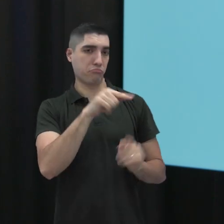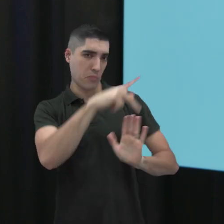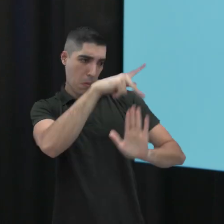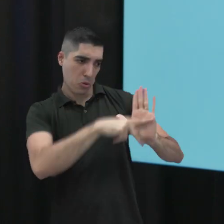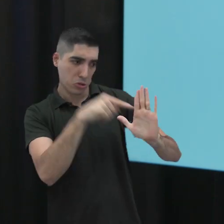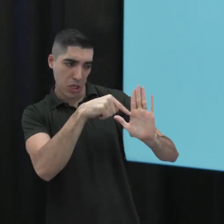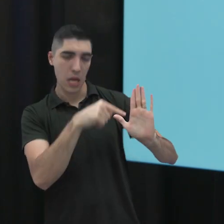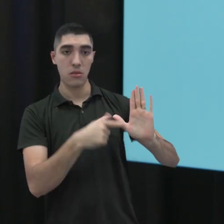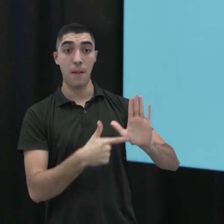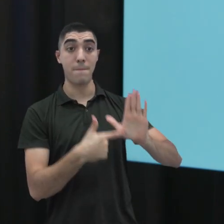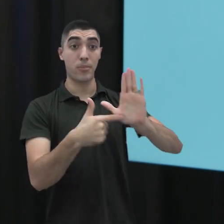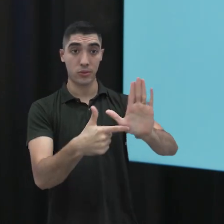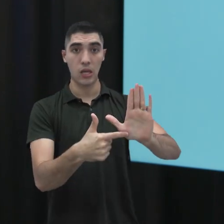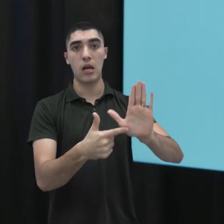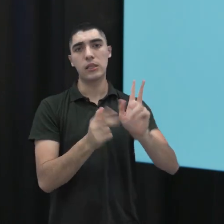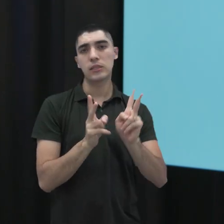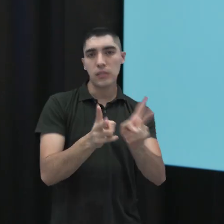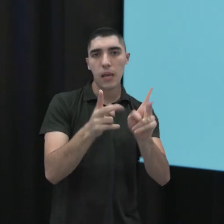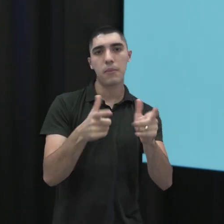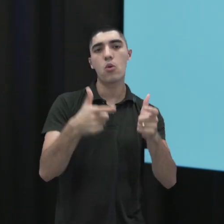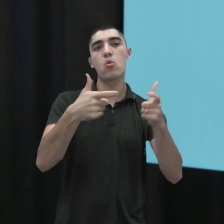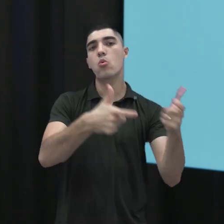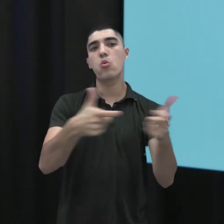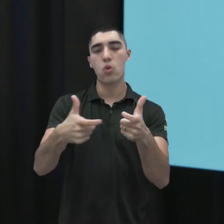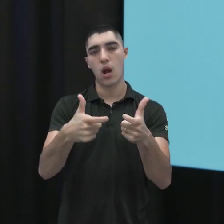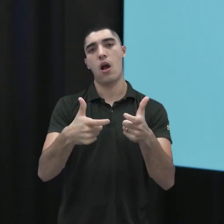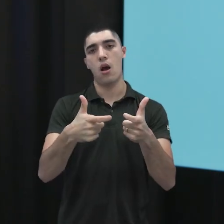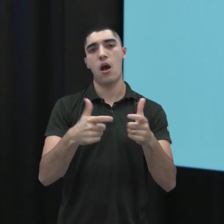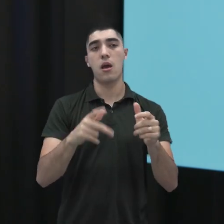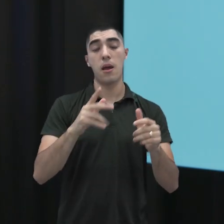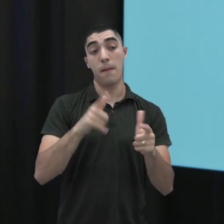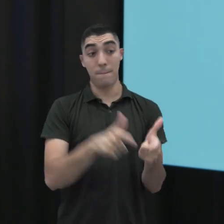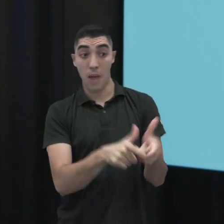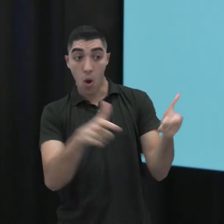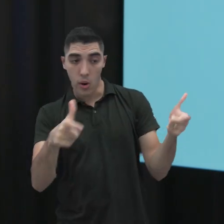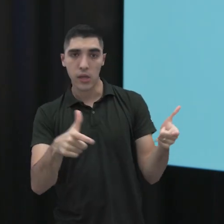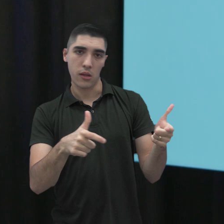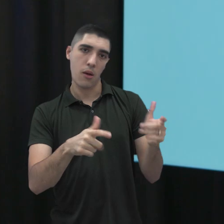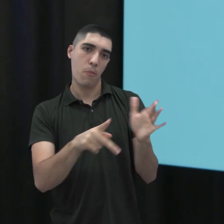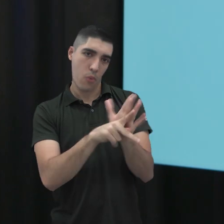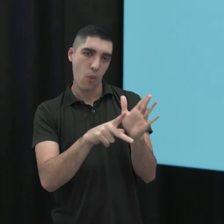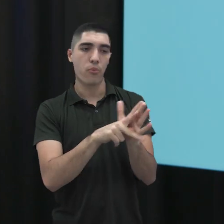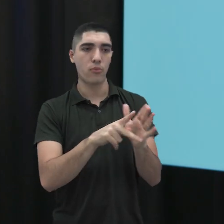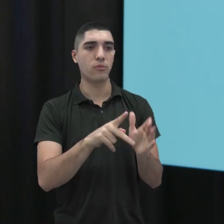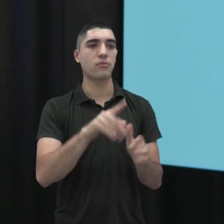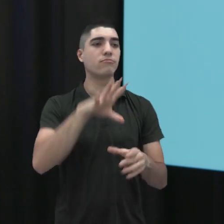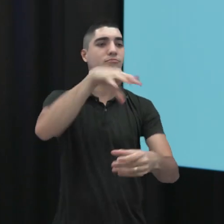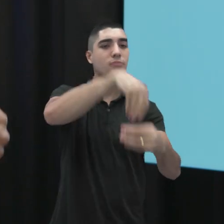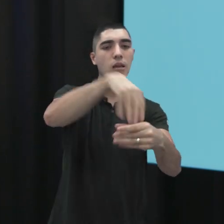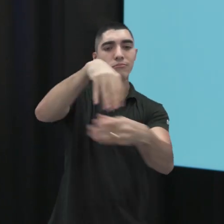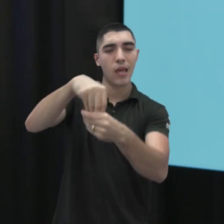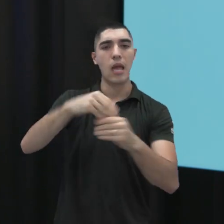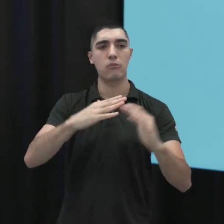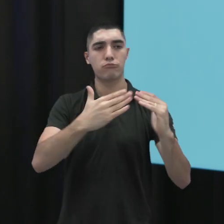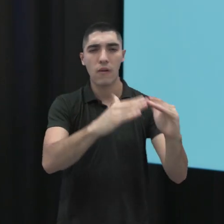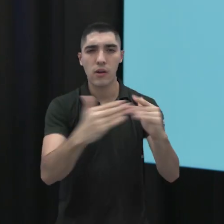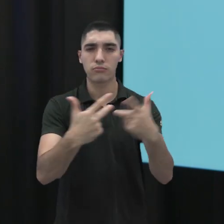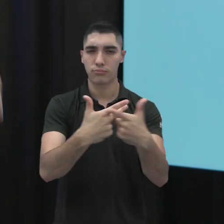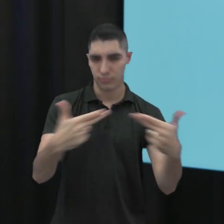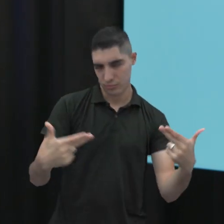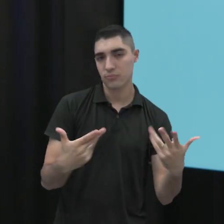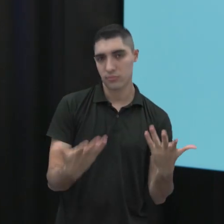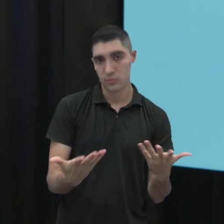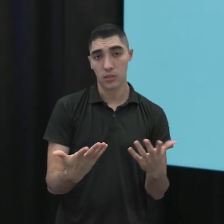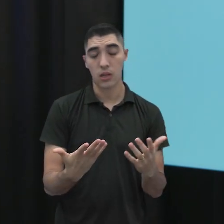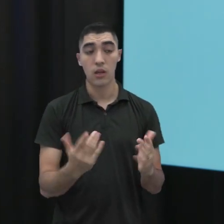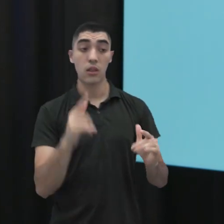as ações dos projetos são feitas de forma periférica, né? Hoje em dia já existem algumas cotas que as leis já